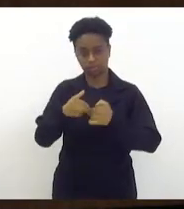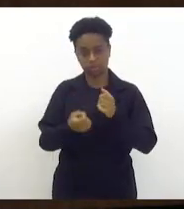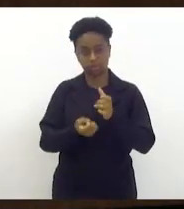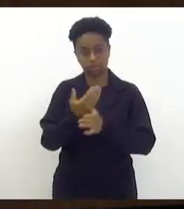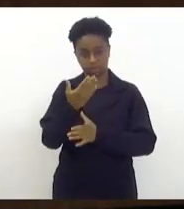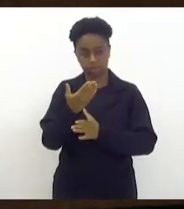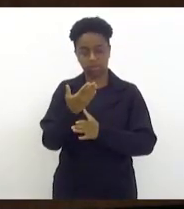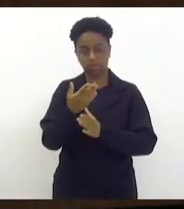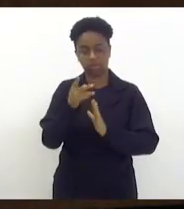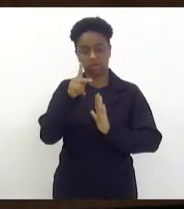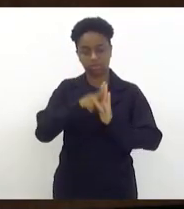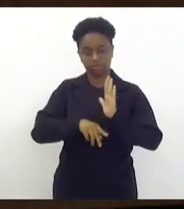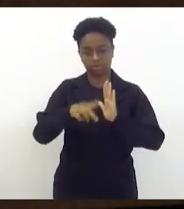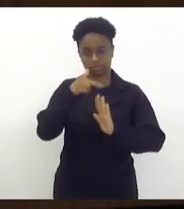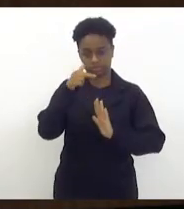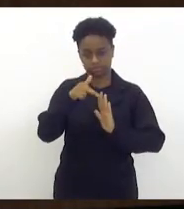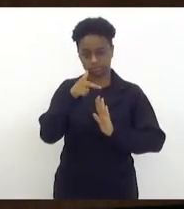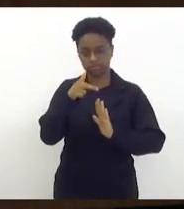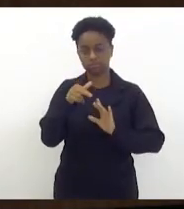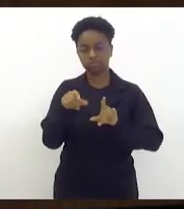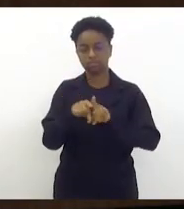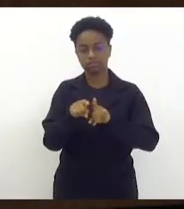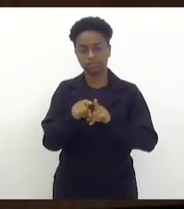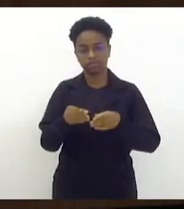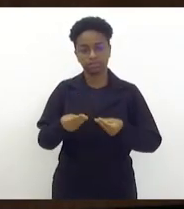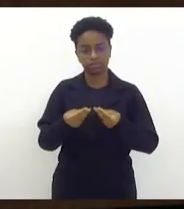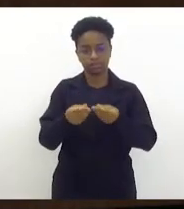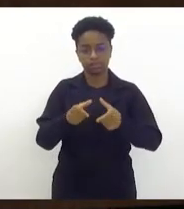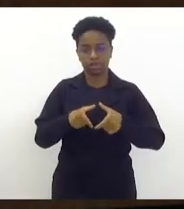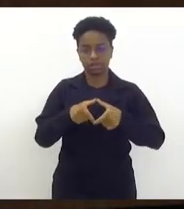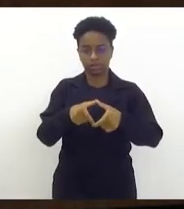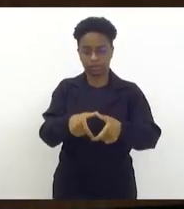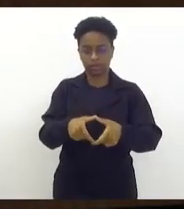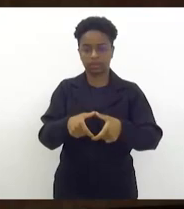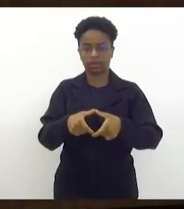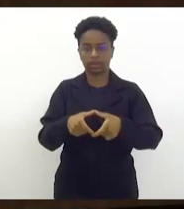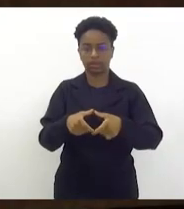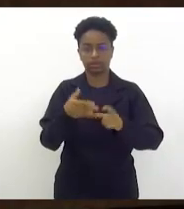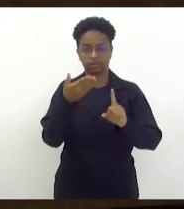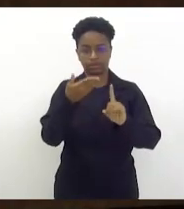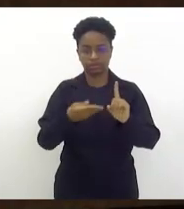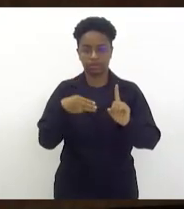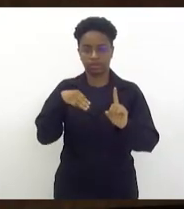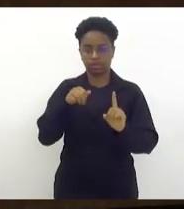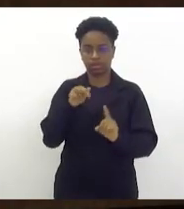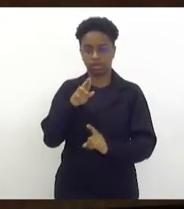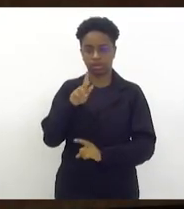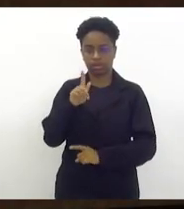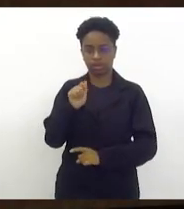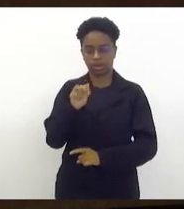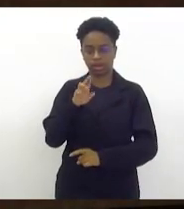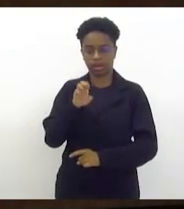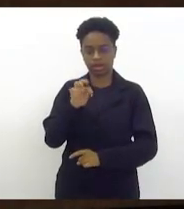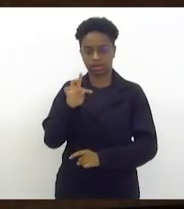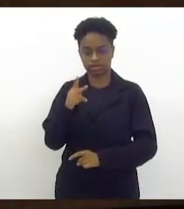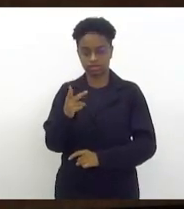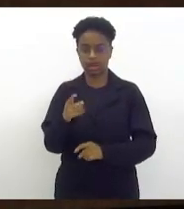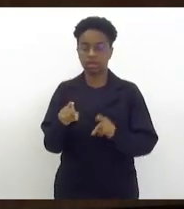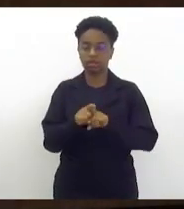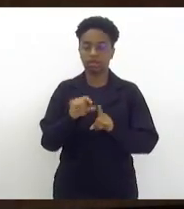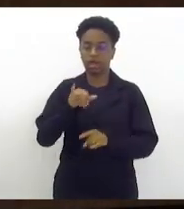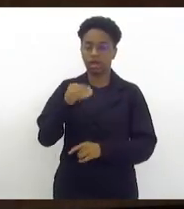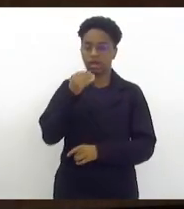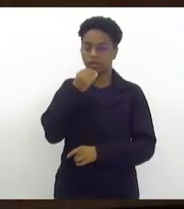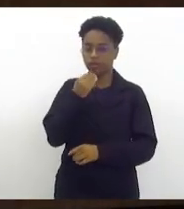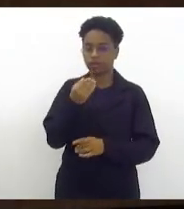pela projeto de resolução e a concessão da medalha à ministra Margarete Menezes. Quero aproveitar a